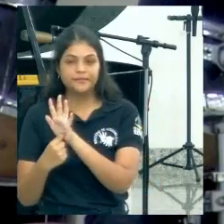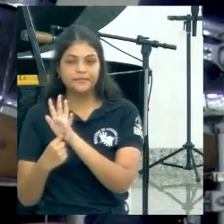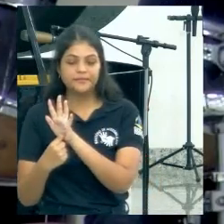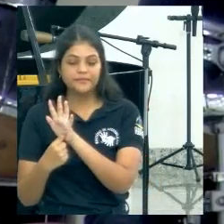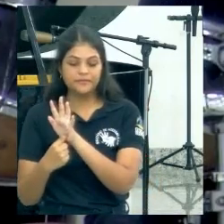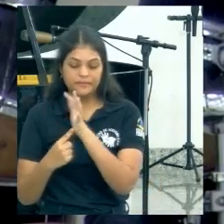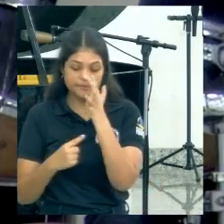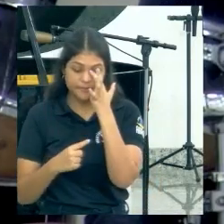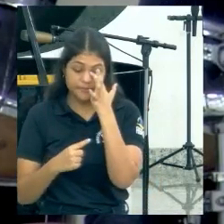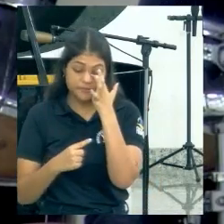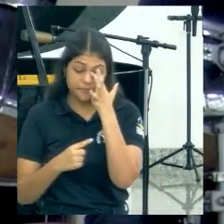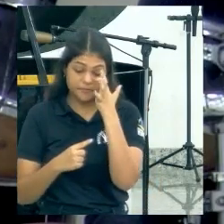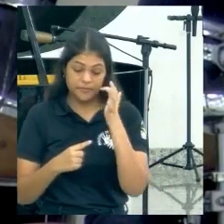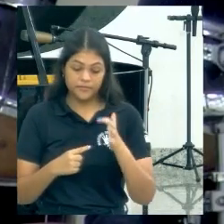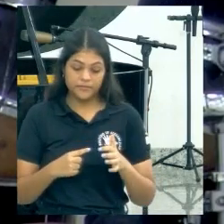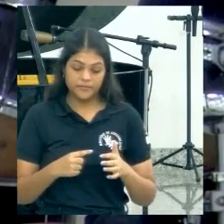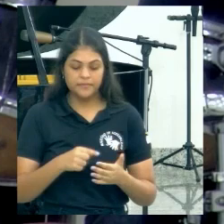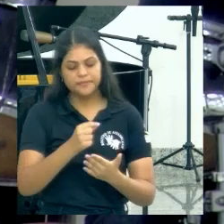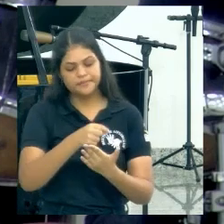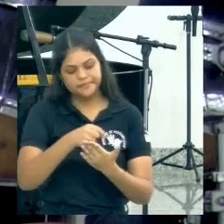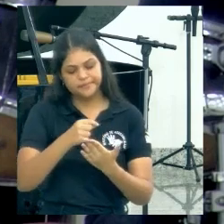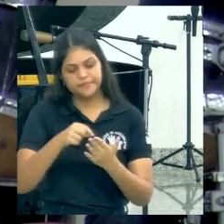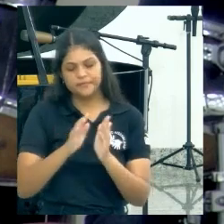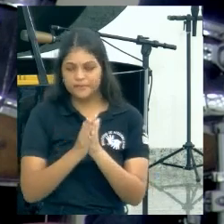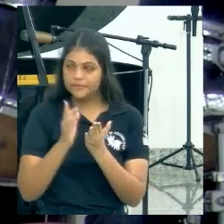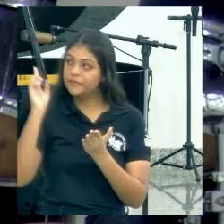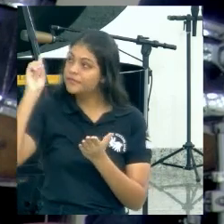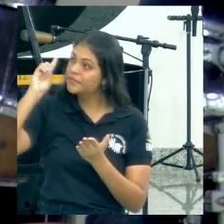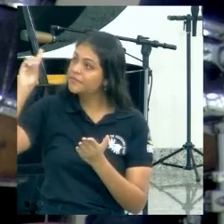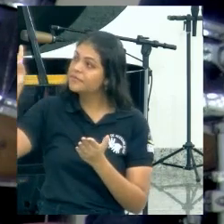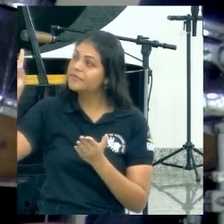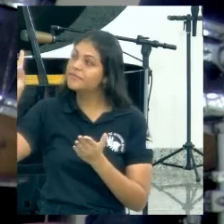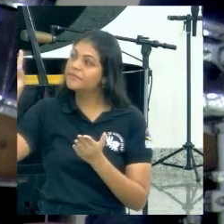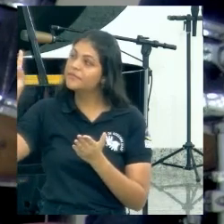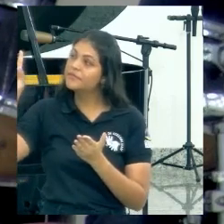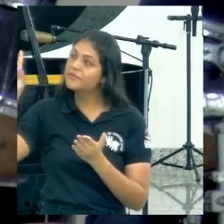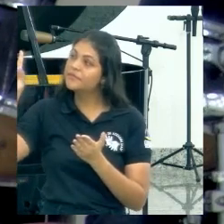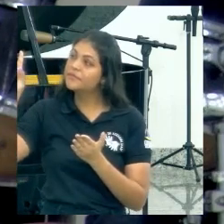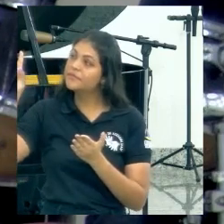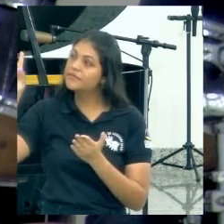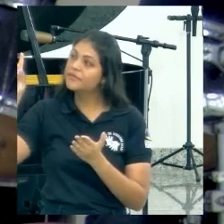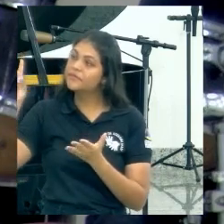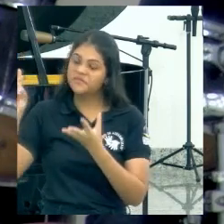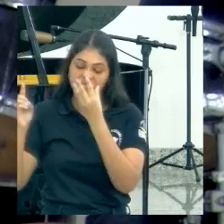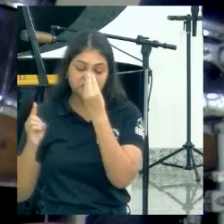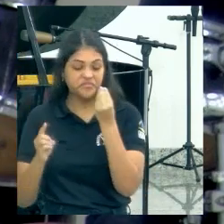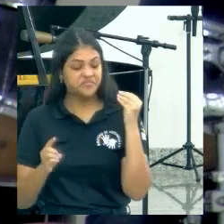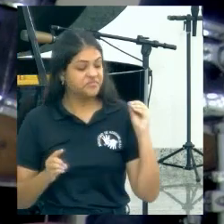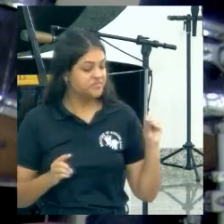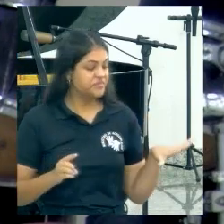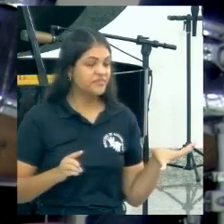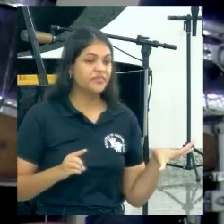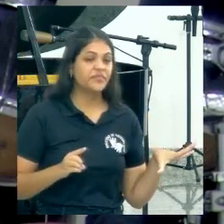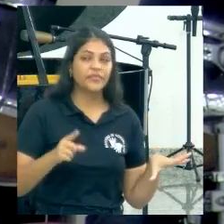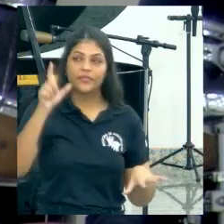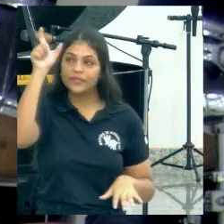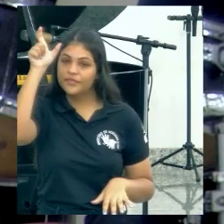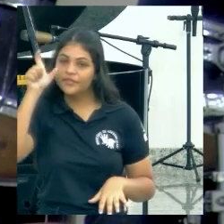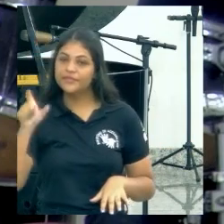aquela, escrevendo para uma igreja que parecia tratá-lo com tanto desdém, aquele